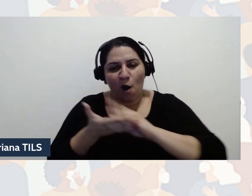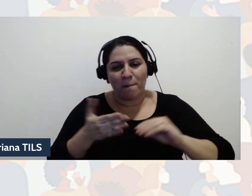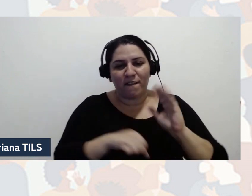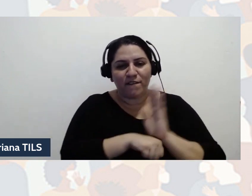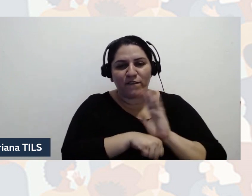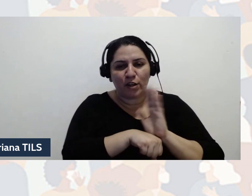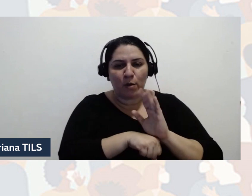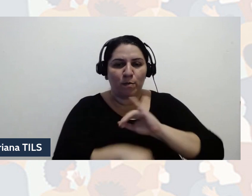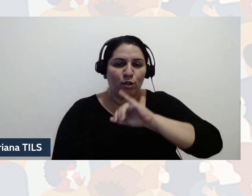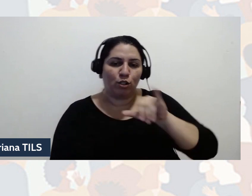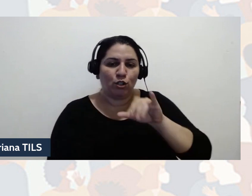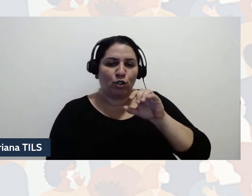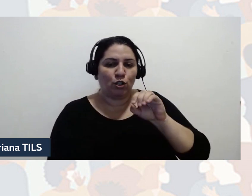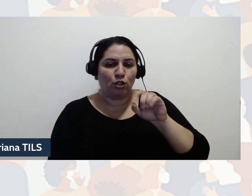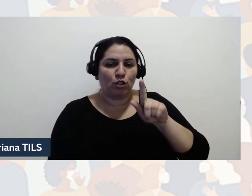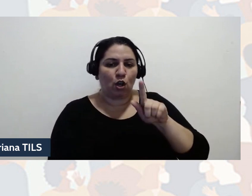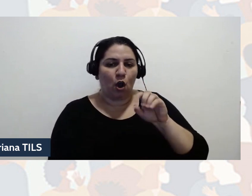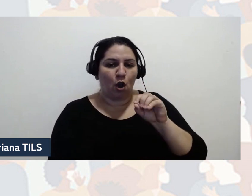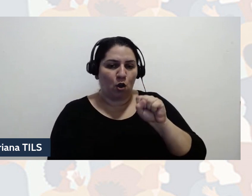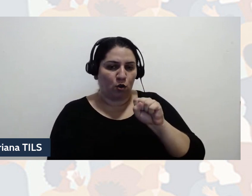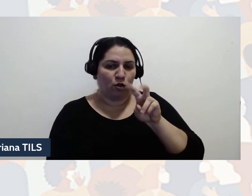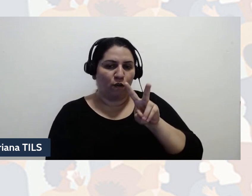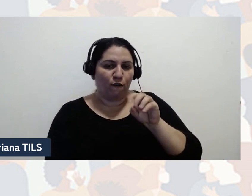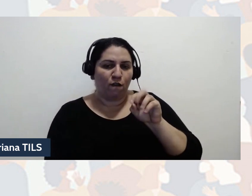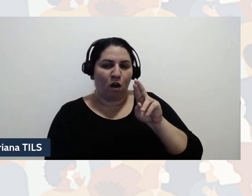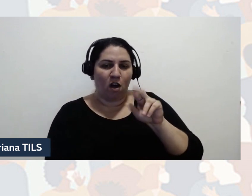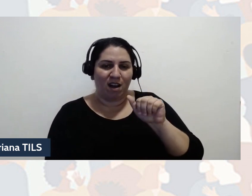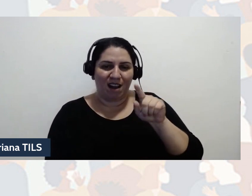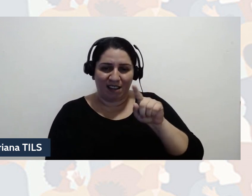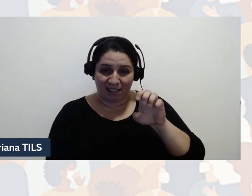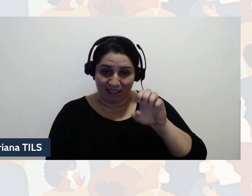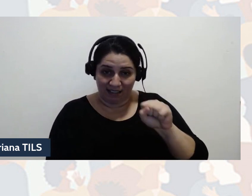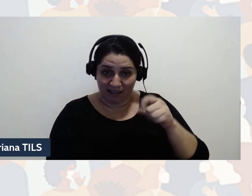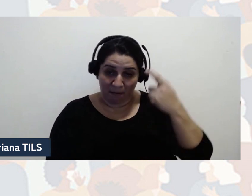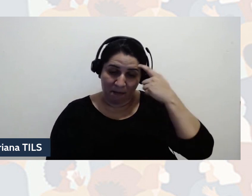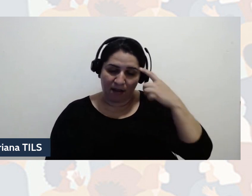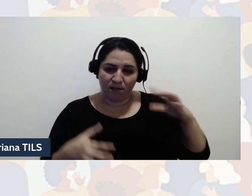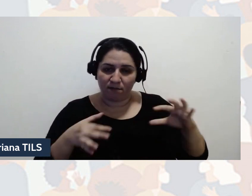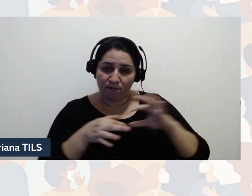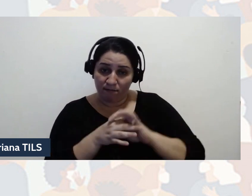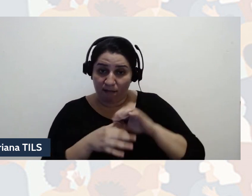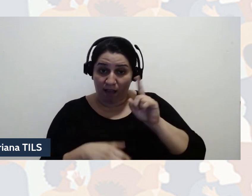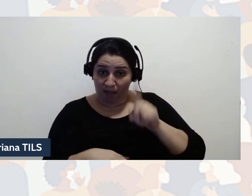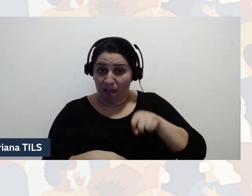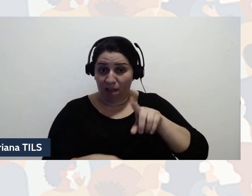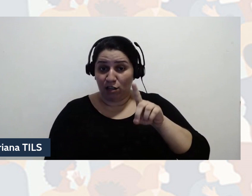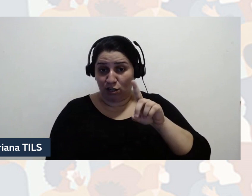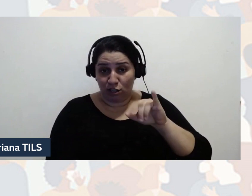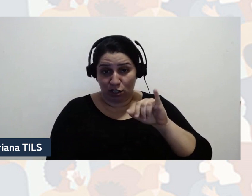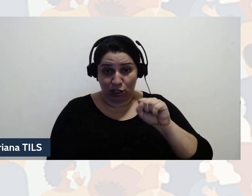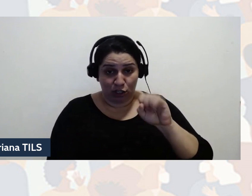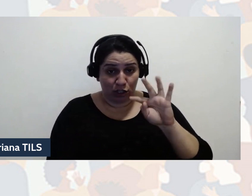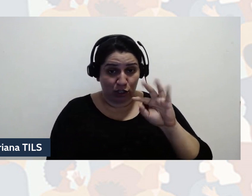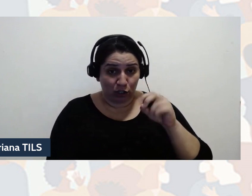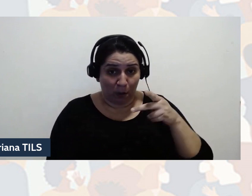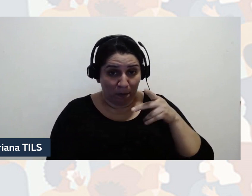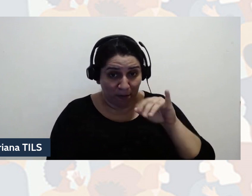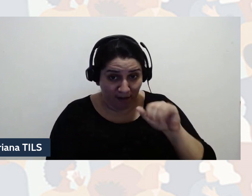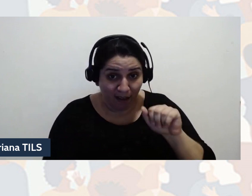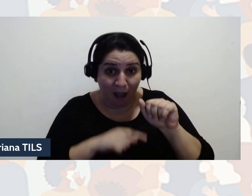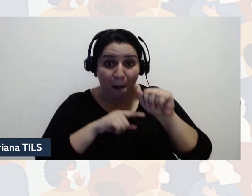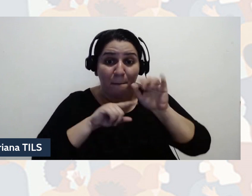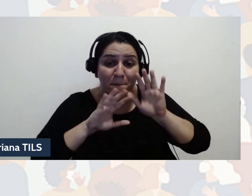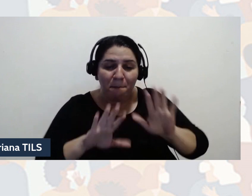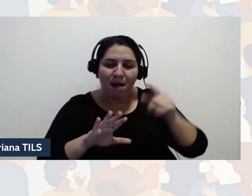foco é nas injustiças e opressões pós-guerra. Portanto, é distopia, que tem esses temas e outros como corrupção, abuso